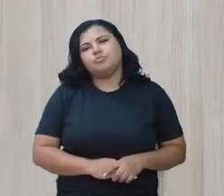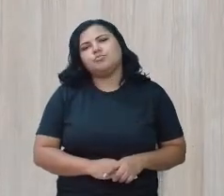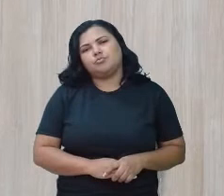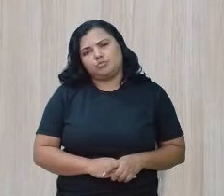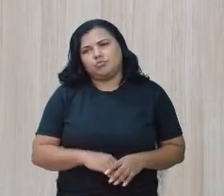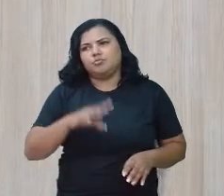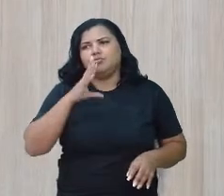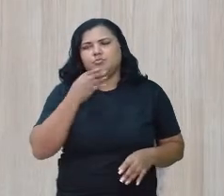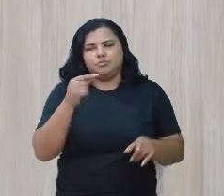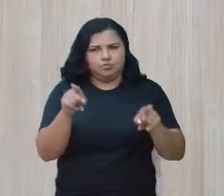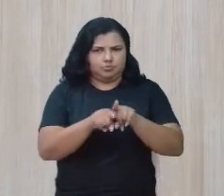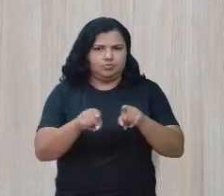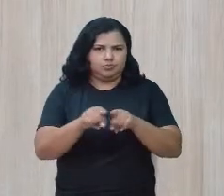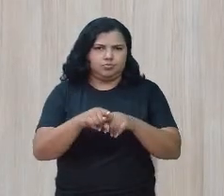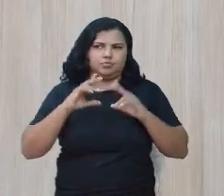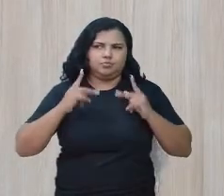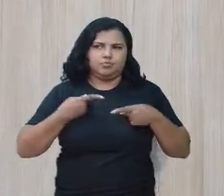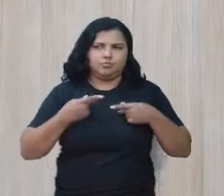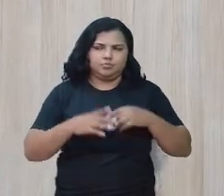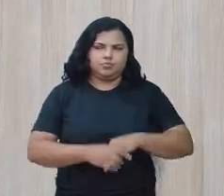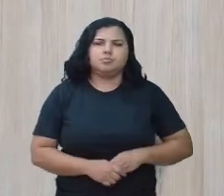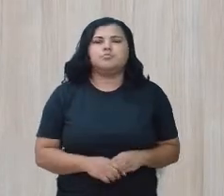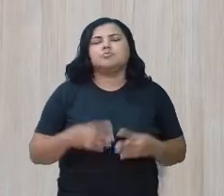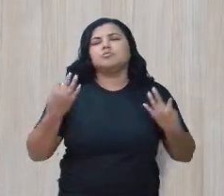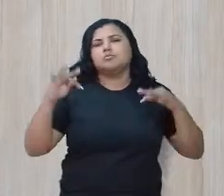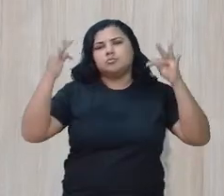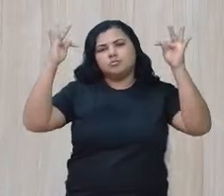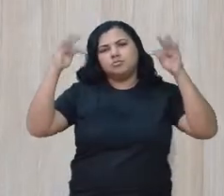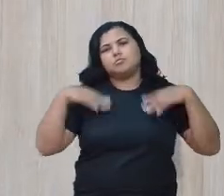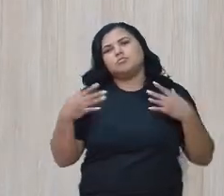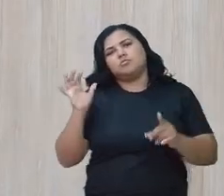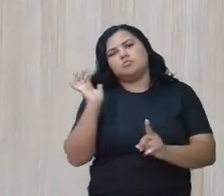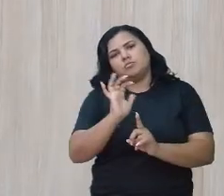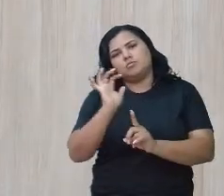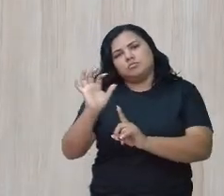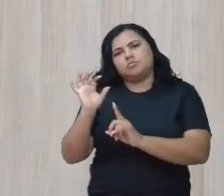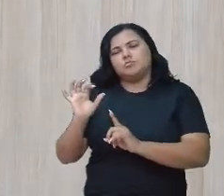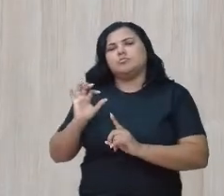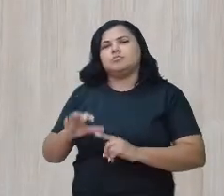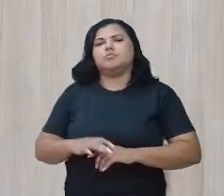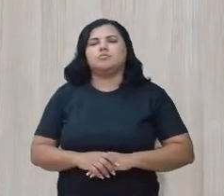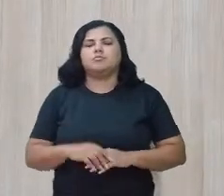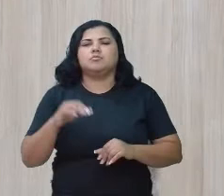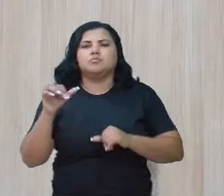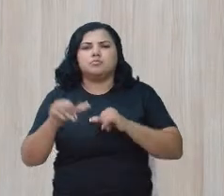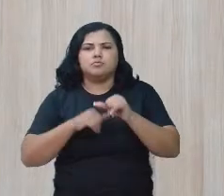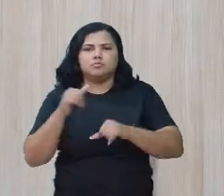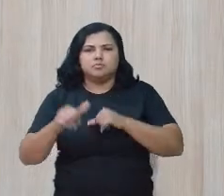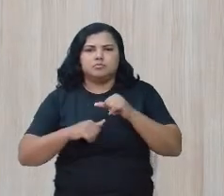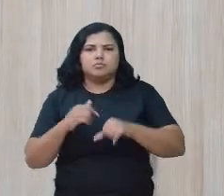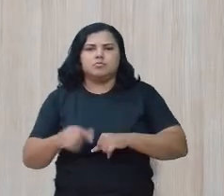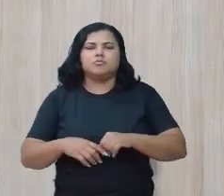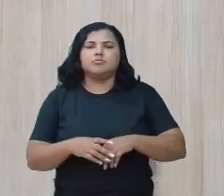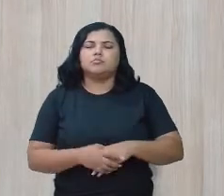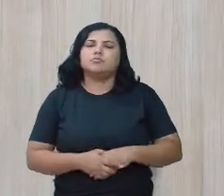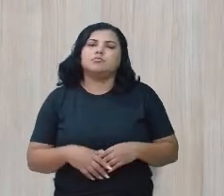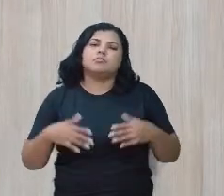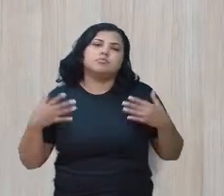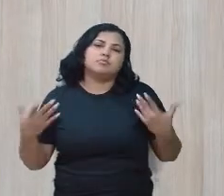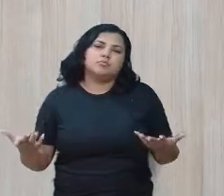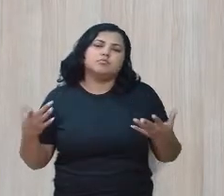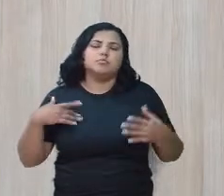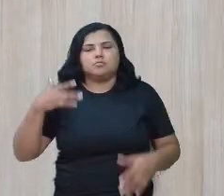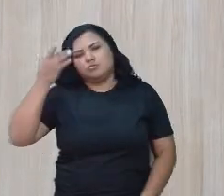de conhecimento humano, né? A tecnologia ela vai influenciando, né? Mudando e tornando